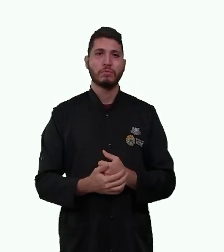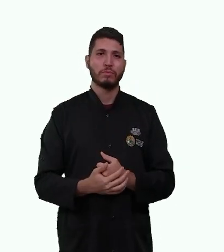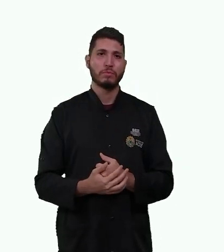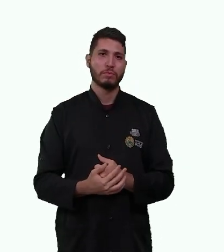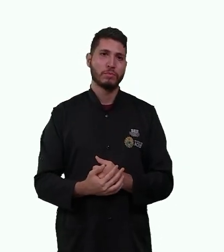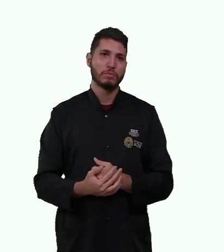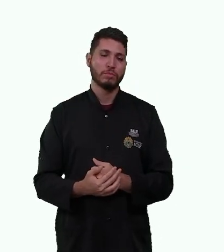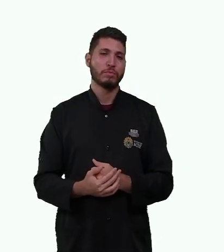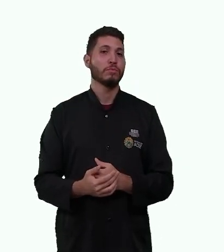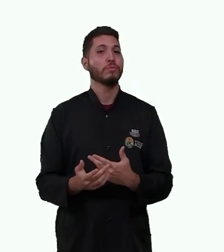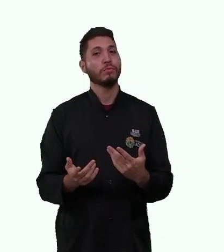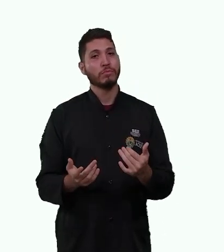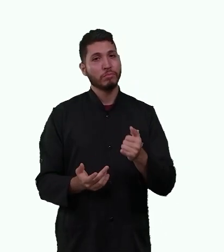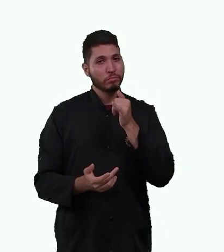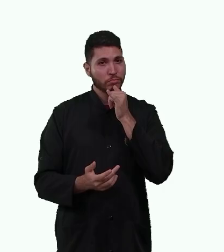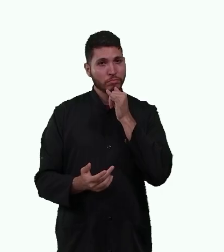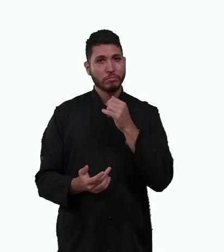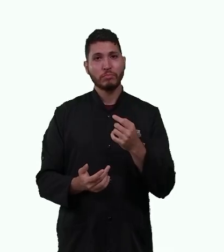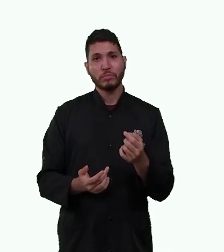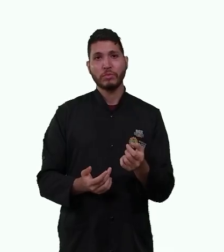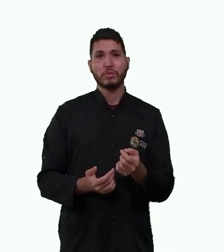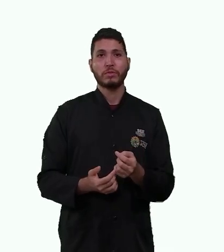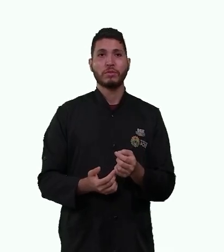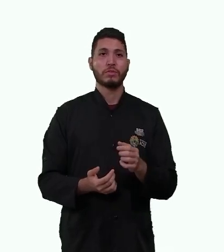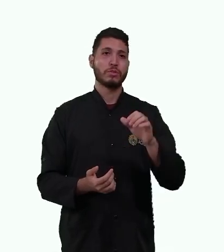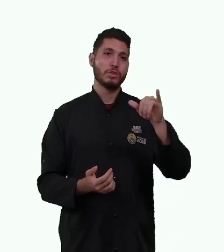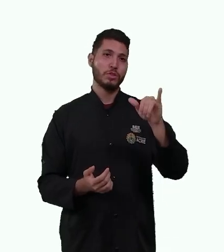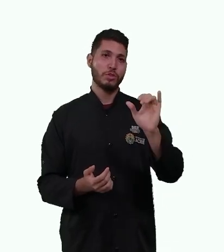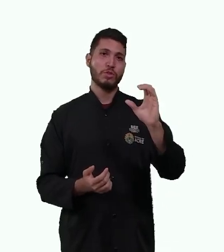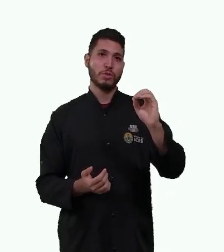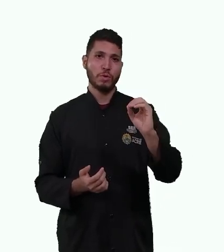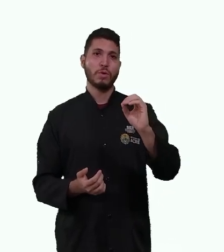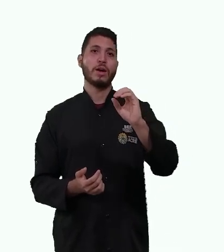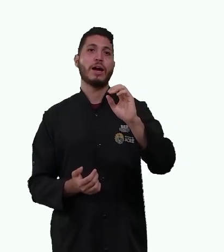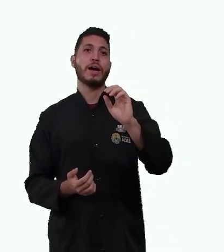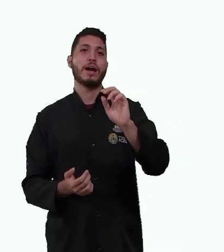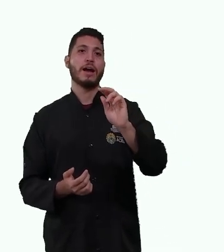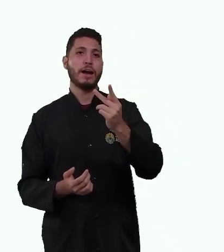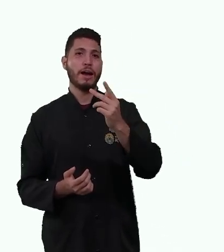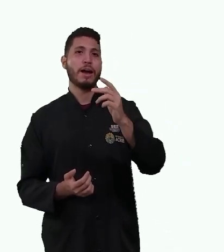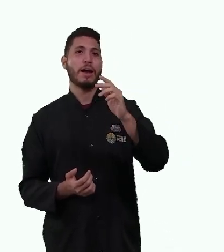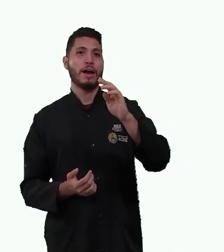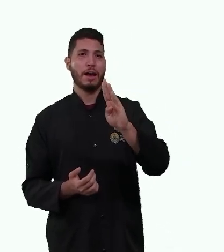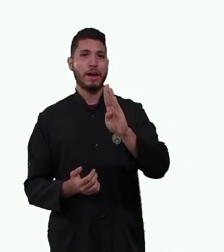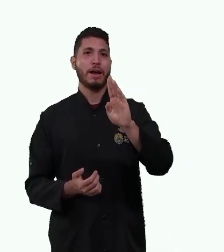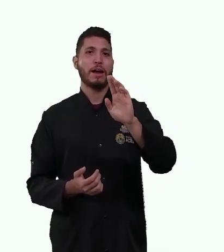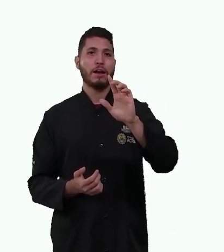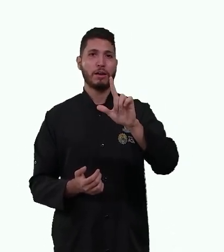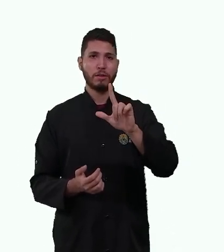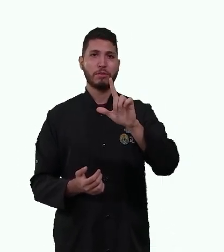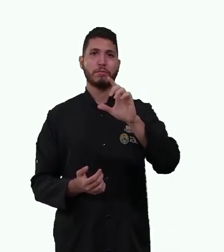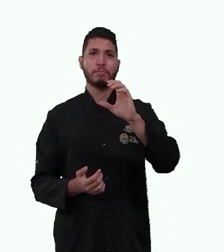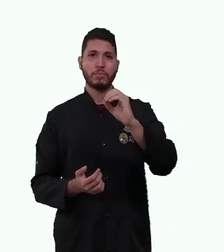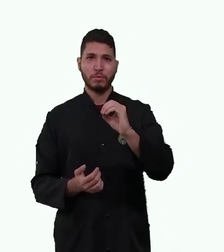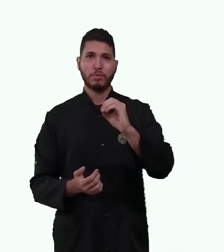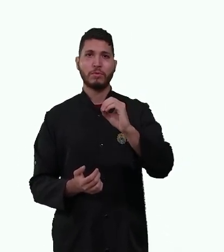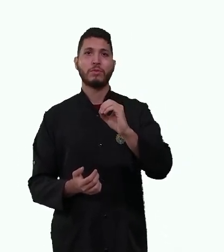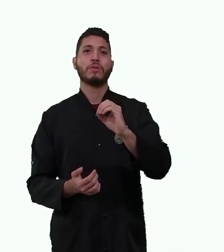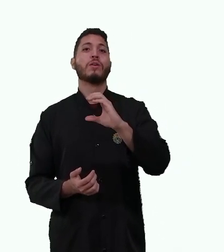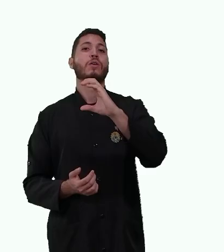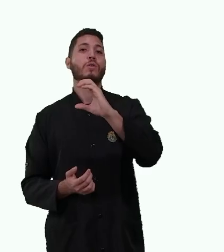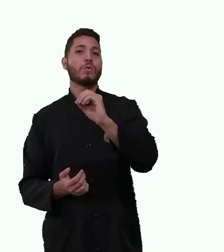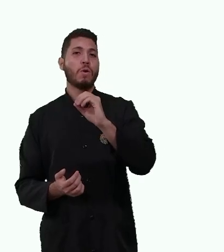yo hablo, como, vivo. Tu hablas, comes,